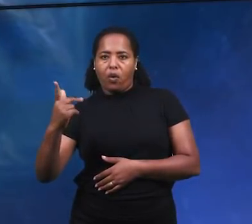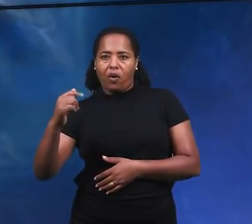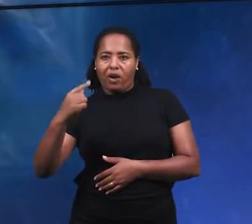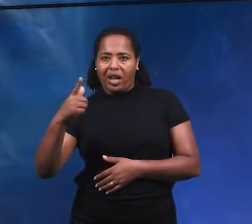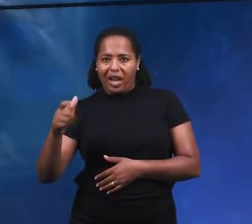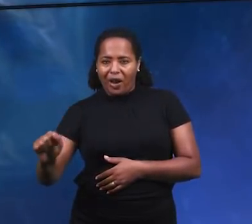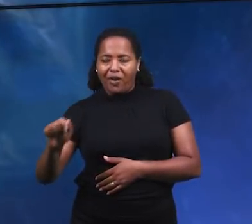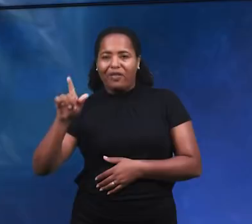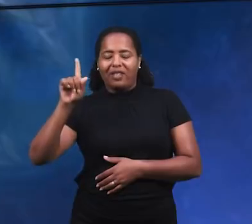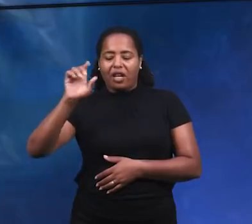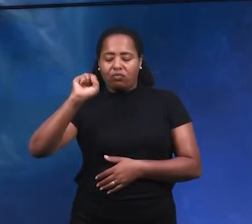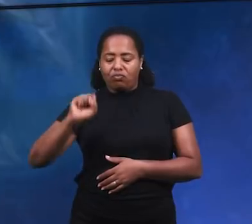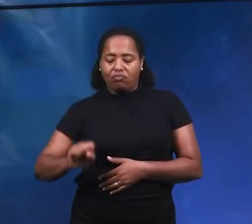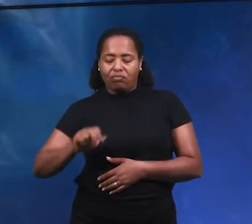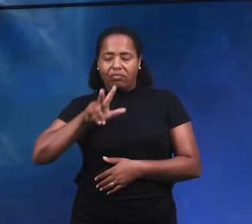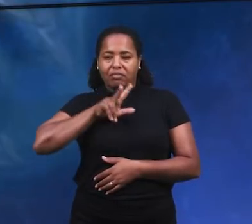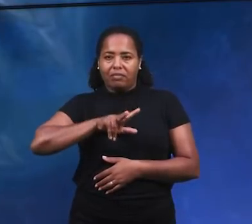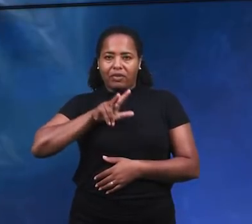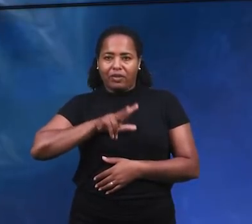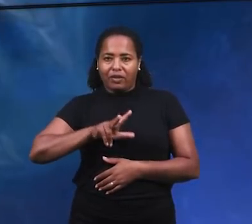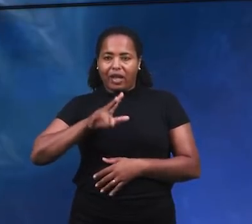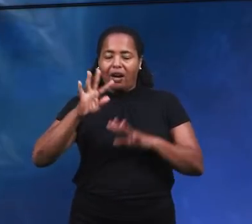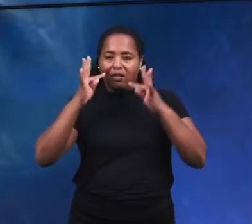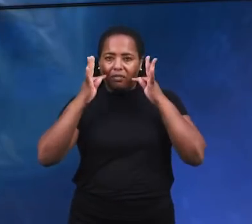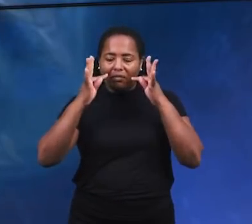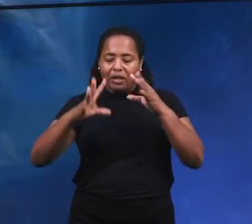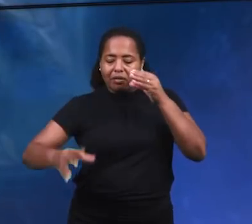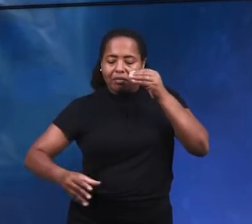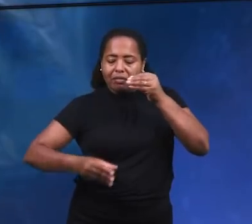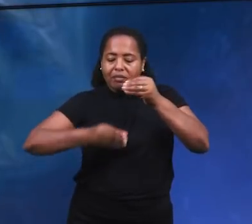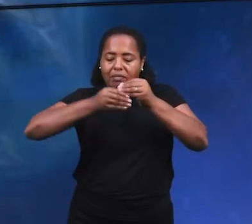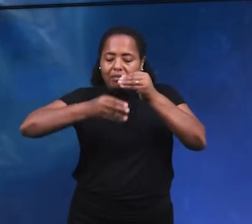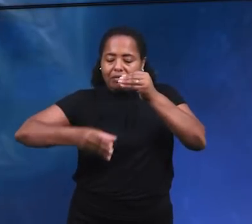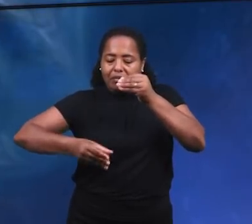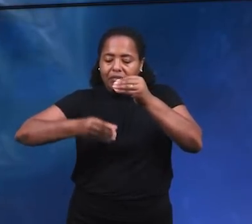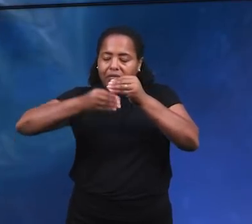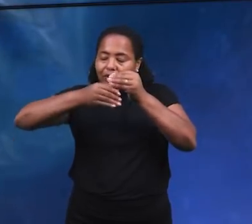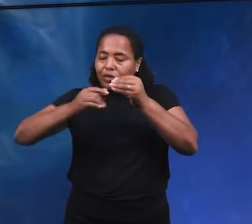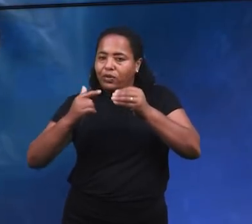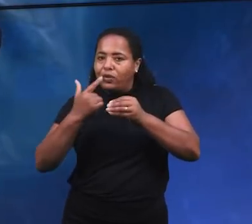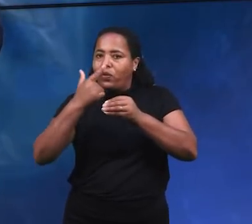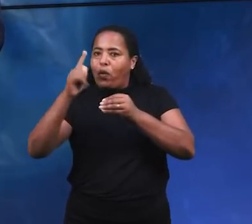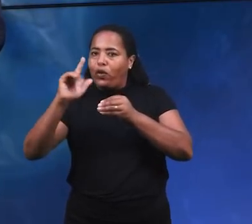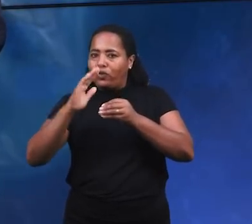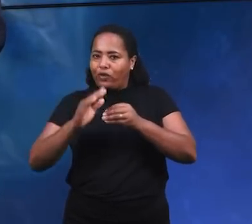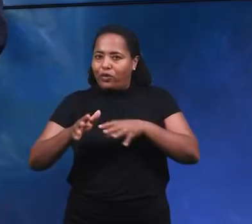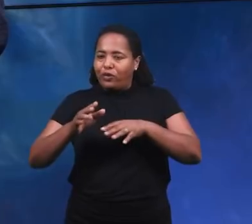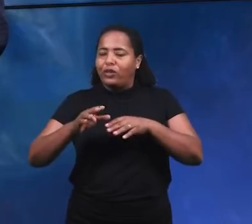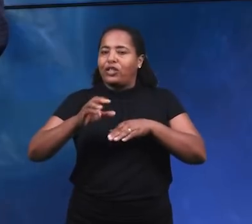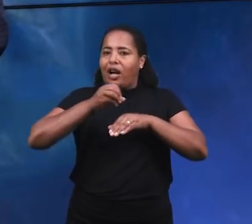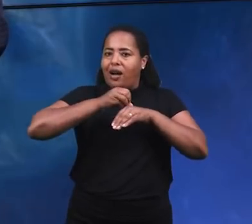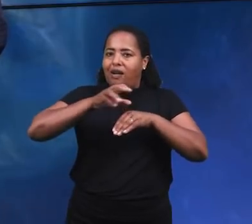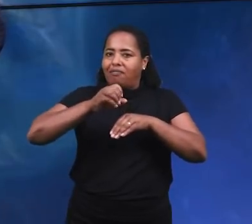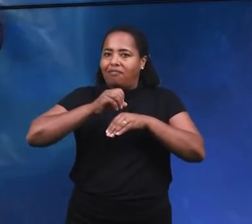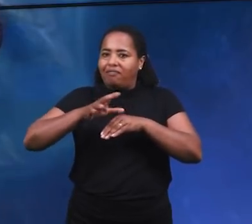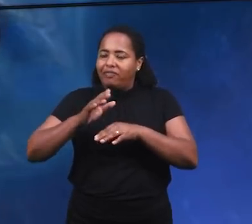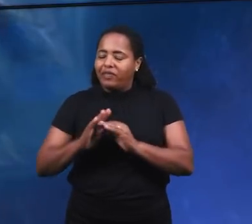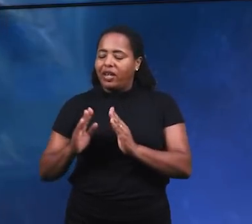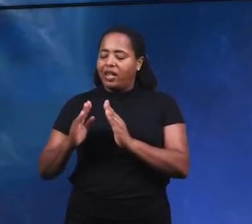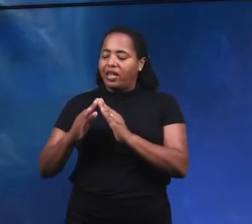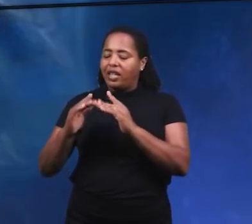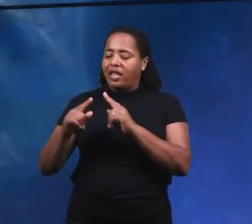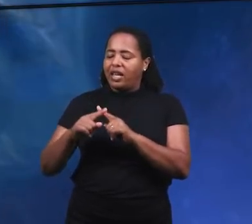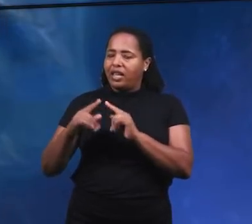igreja em Olhão, no sul de Portugal. E ela vai nos dar um testemunho, acrescentando a outros que nós já tínhamos recebido